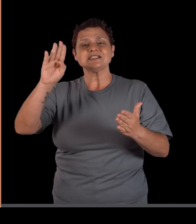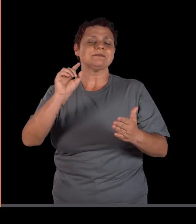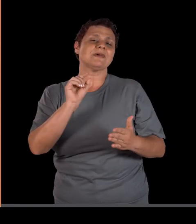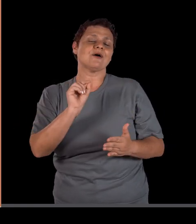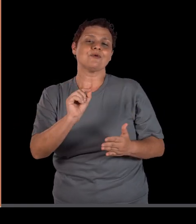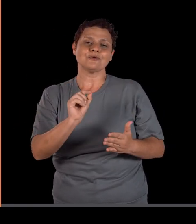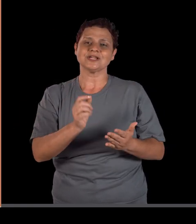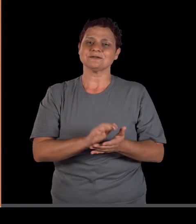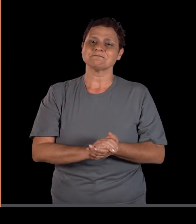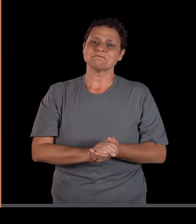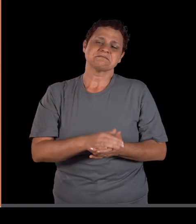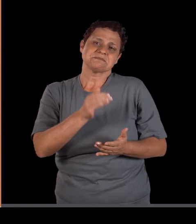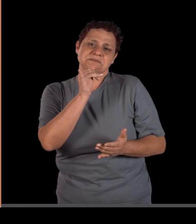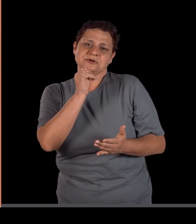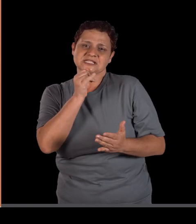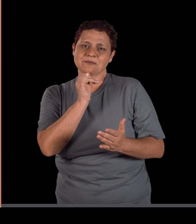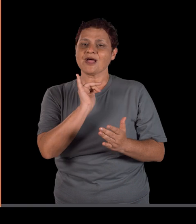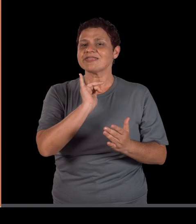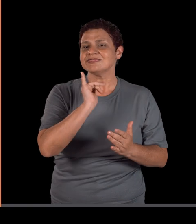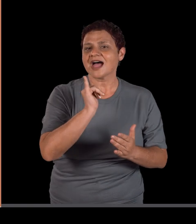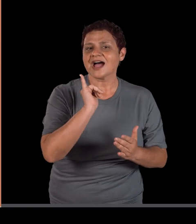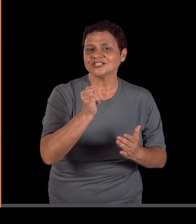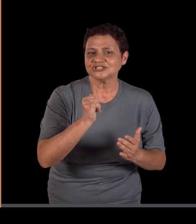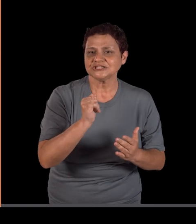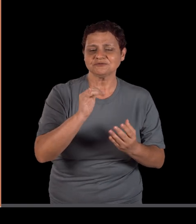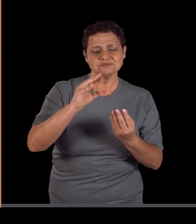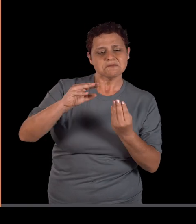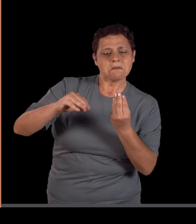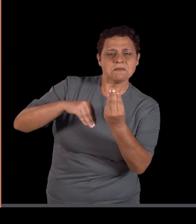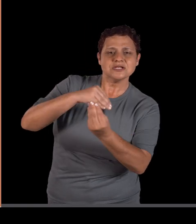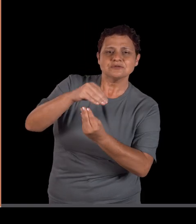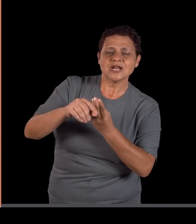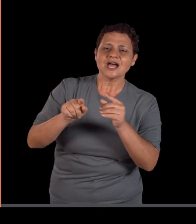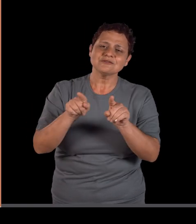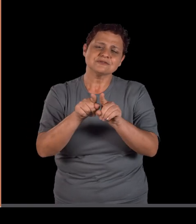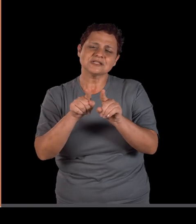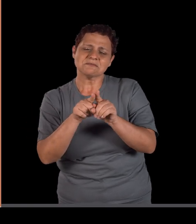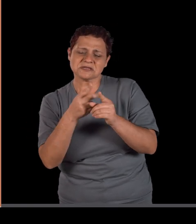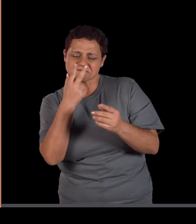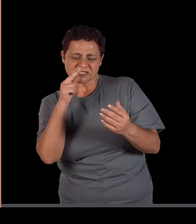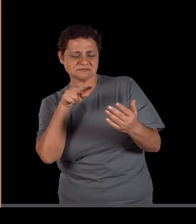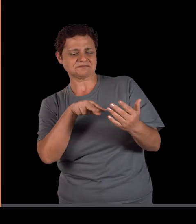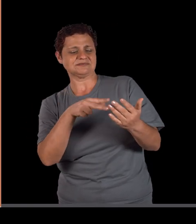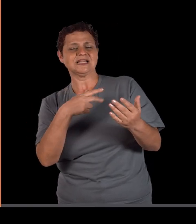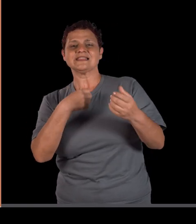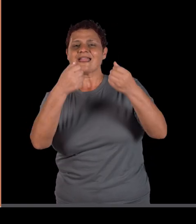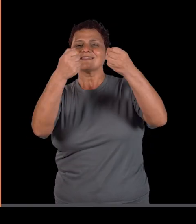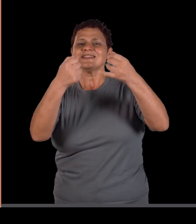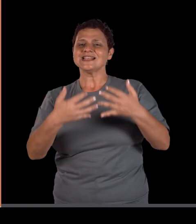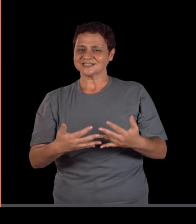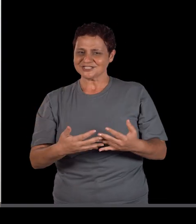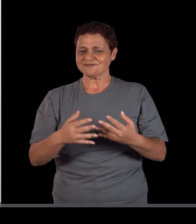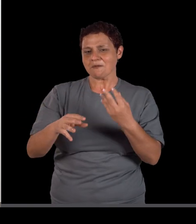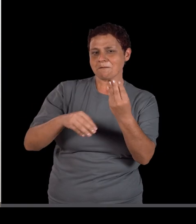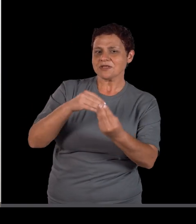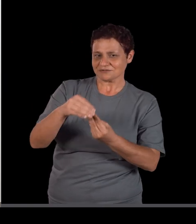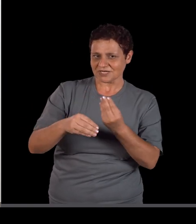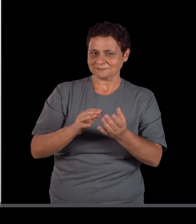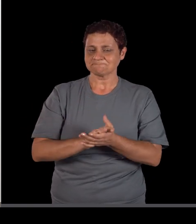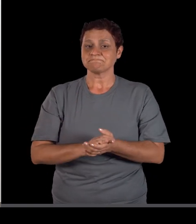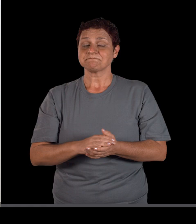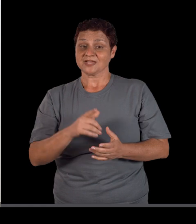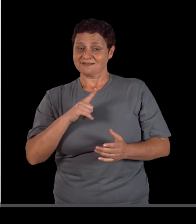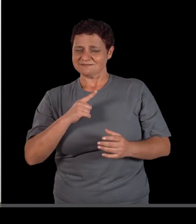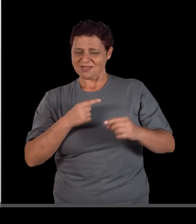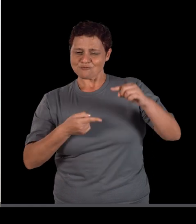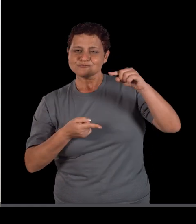predominantemente por exemplo, narrativo, com características, com traços descritivos. Eu separei